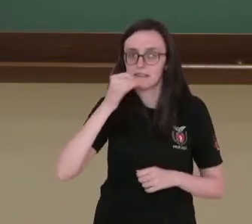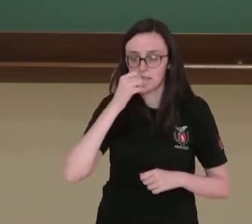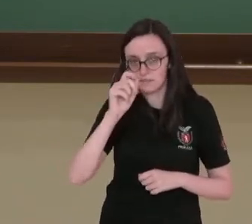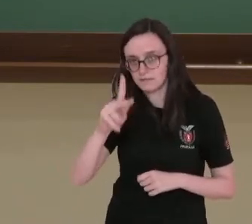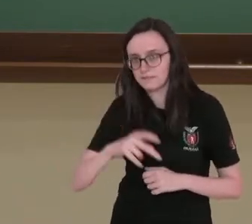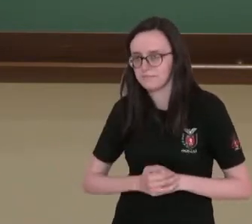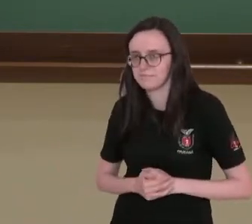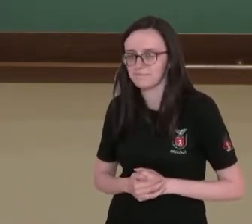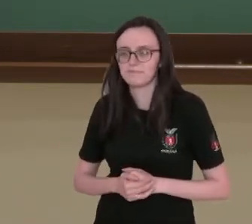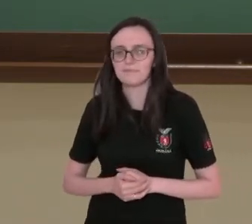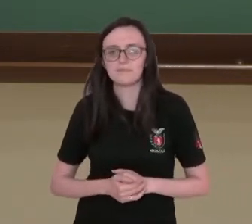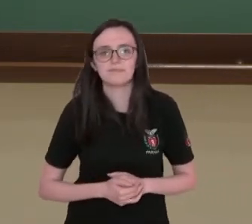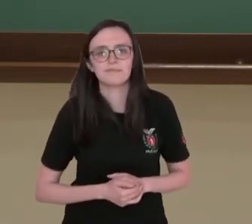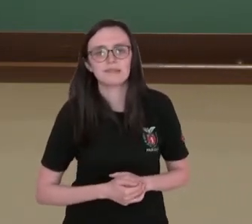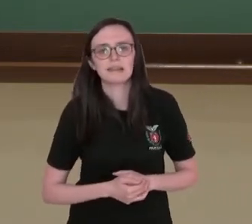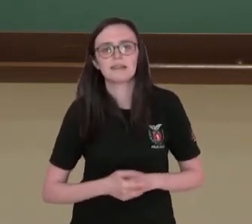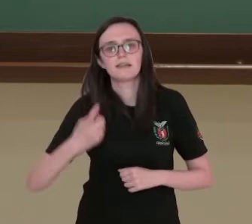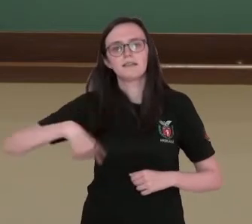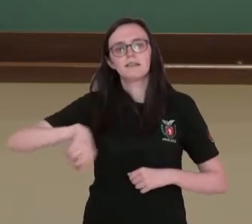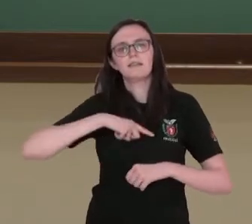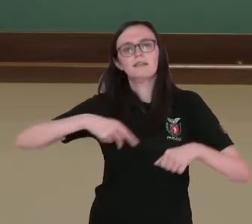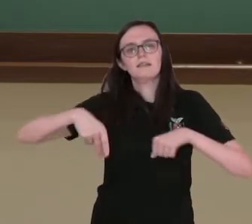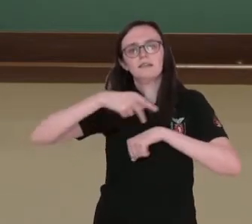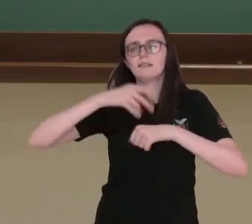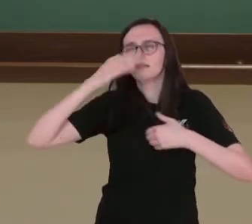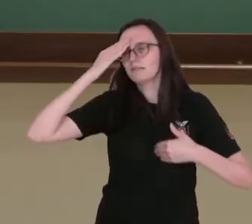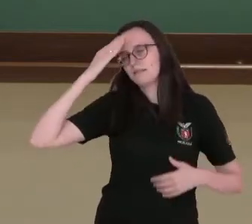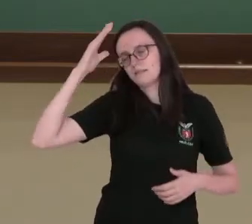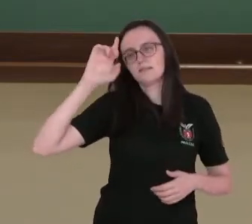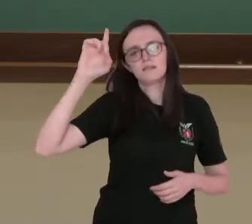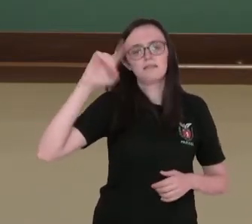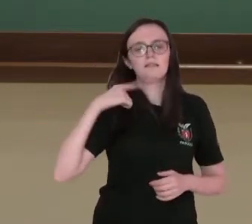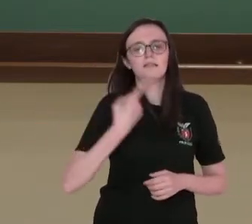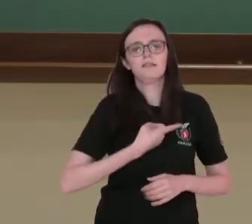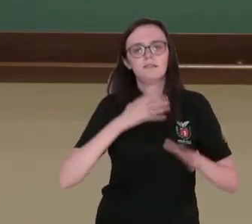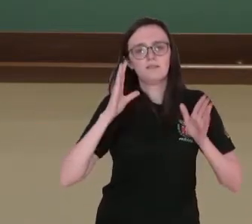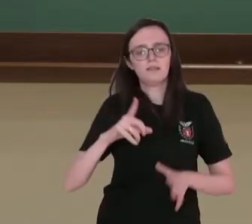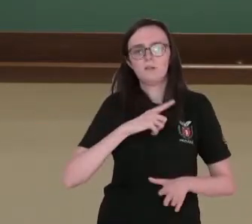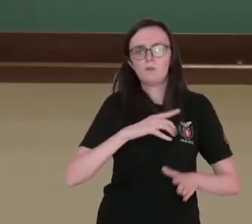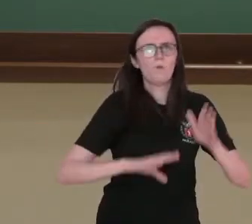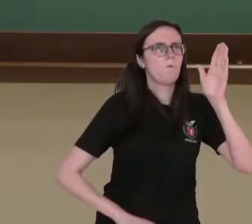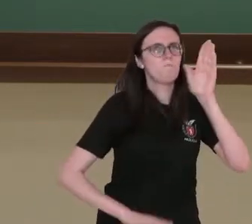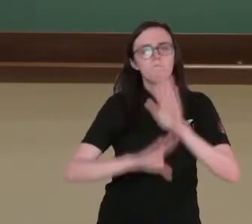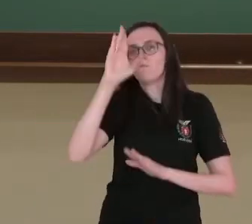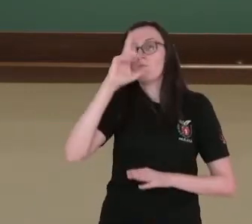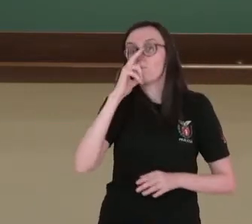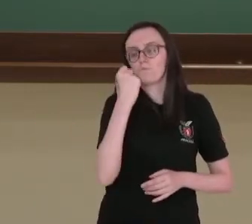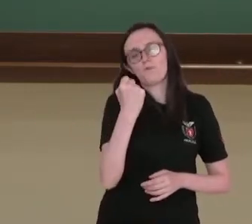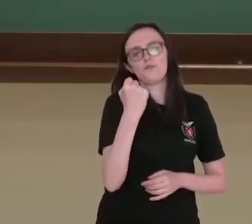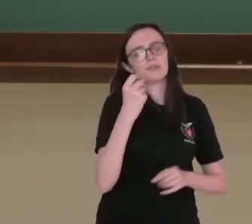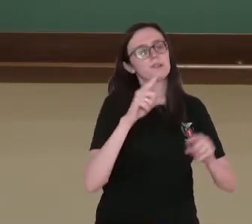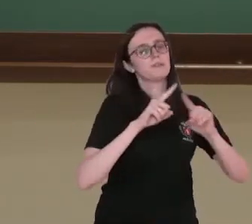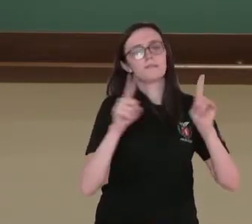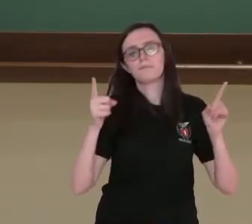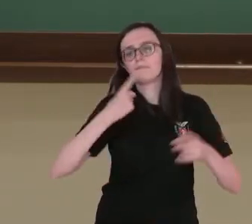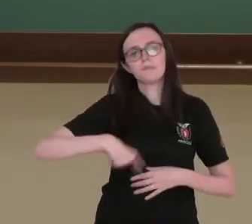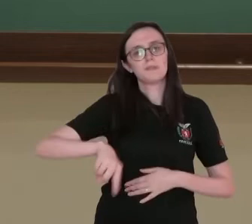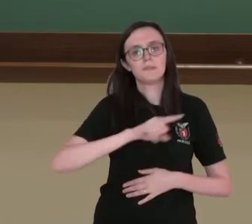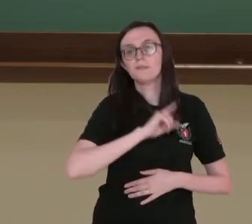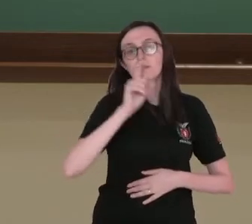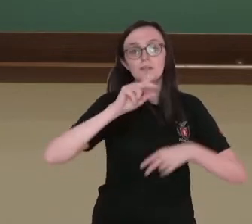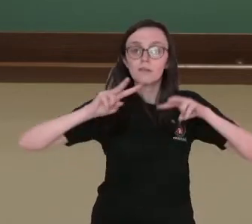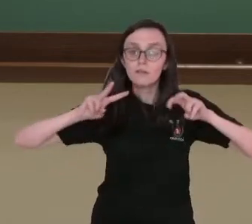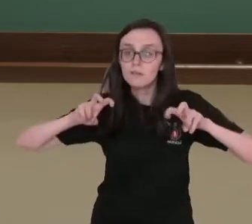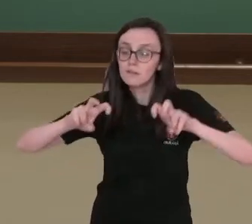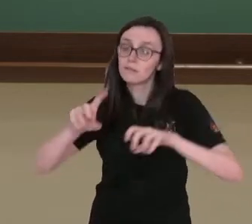pessoal? Então, assim, o nosso país, graças a Deus, nós temos, assim, um potencial energético muito grande. Só que nós não exploramos